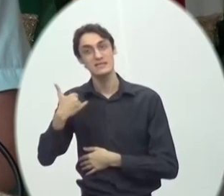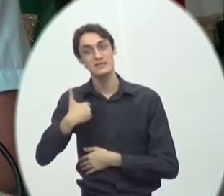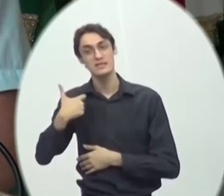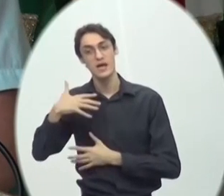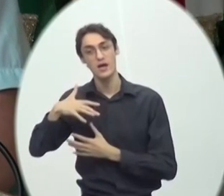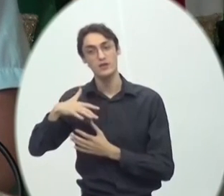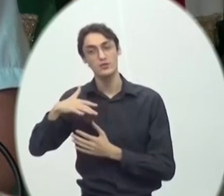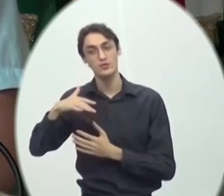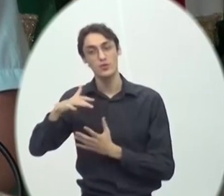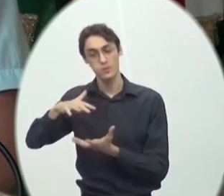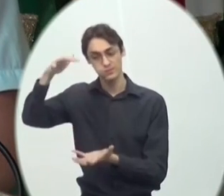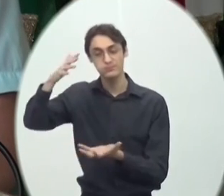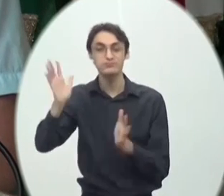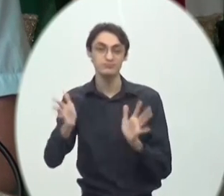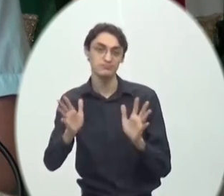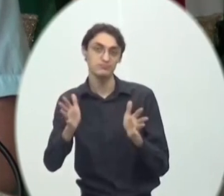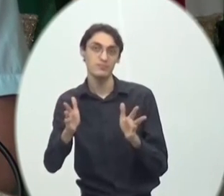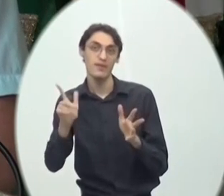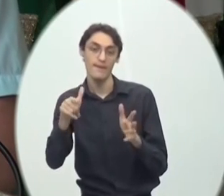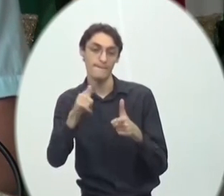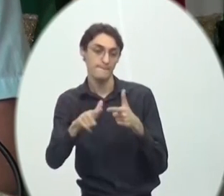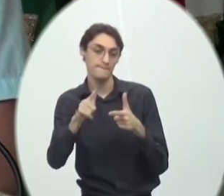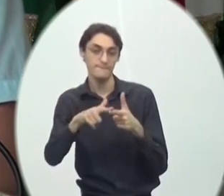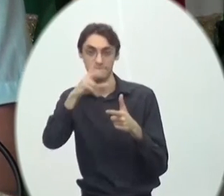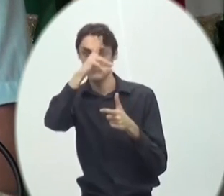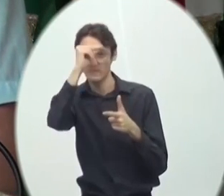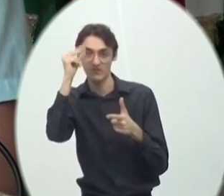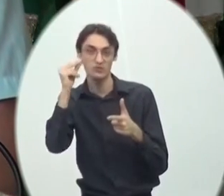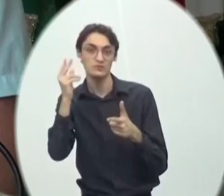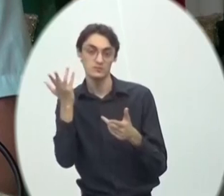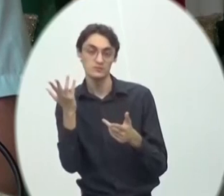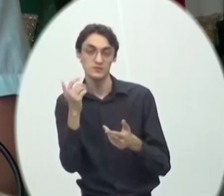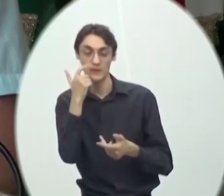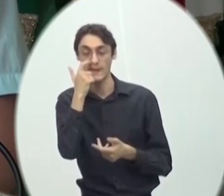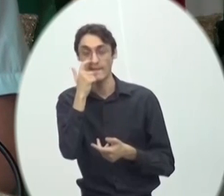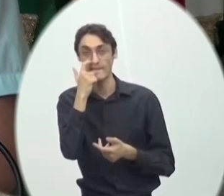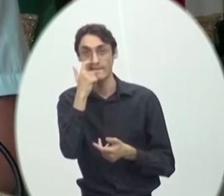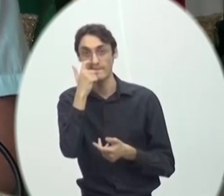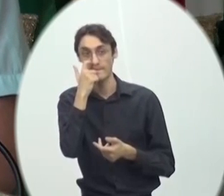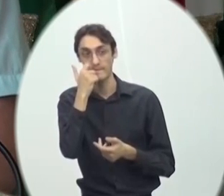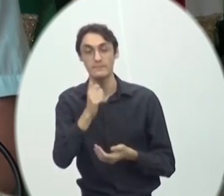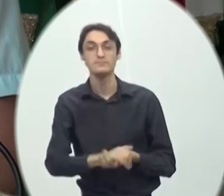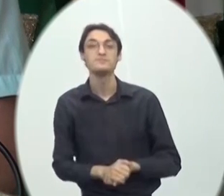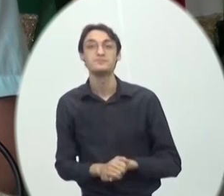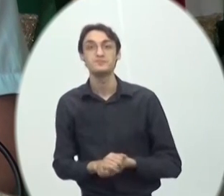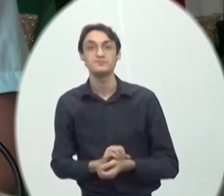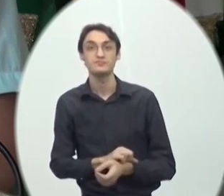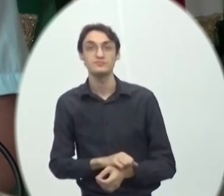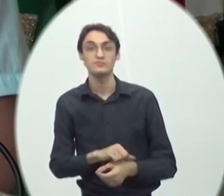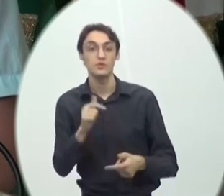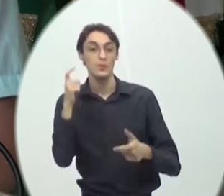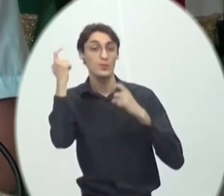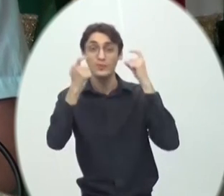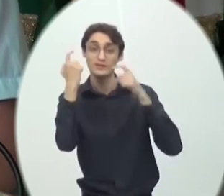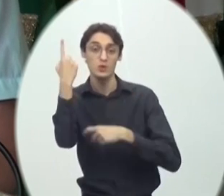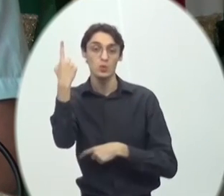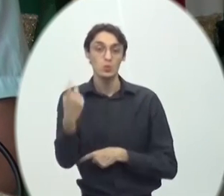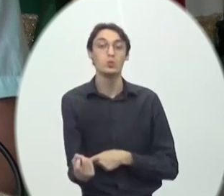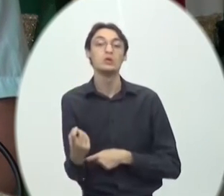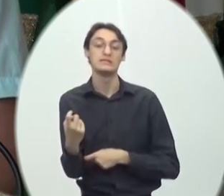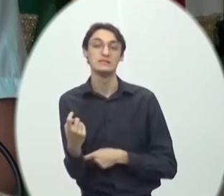avançada, que isso é problemático para qualquer prefeito que se eleja. Então, essa preocupação é a única que está por